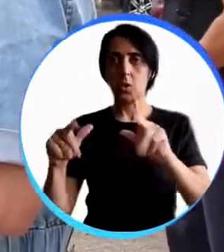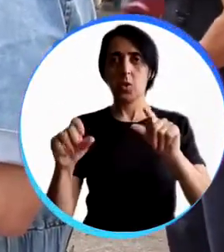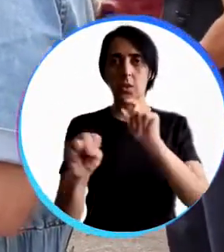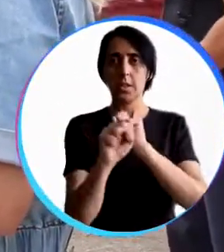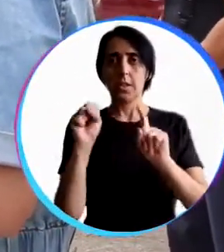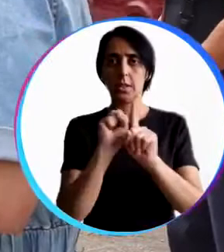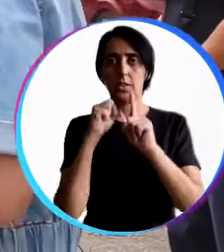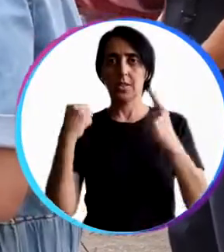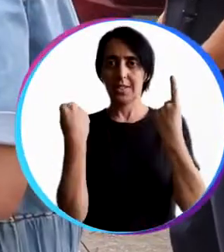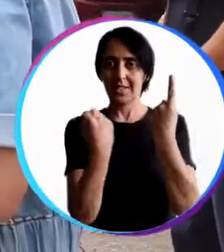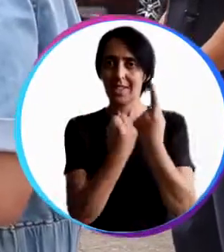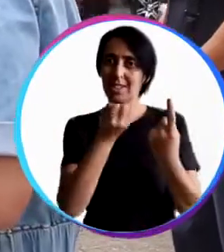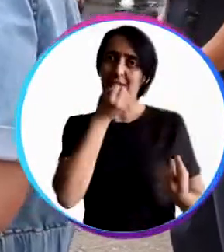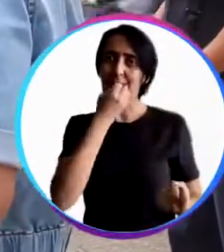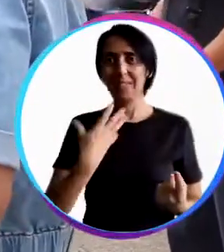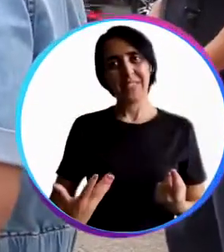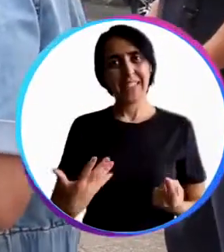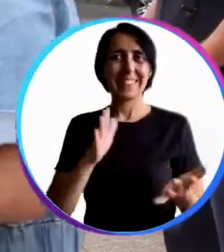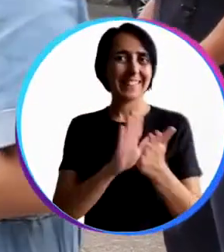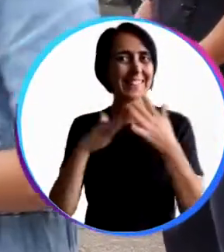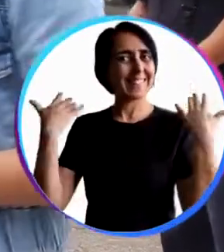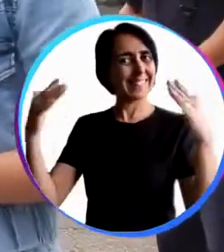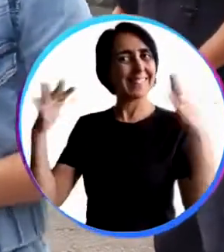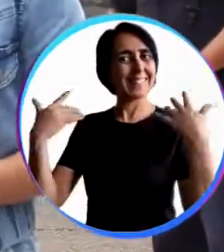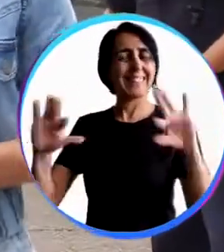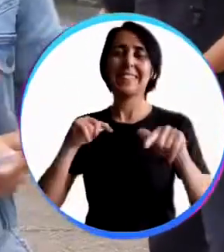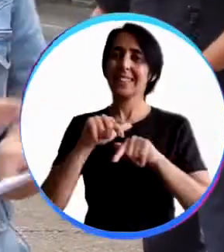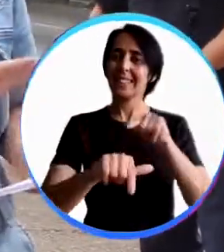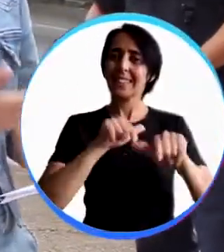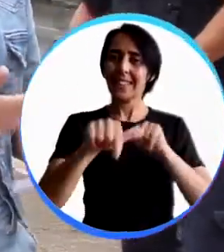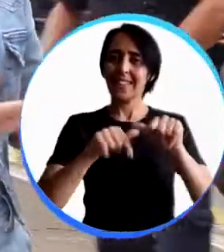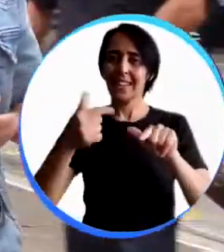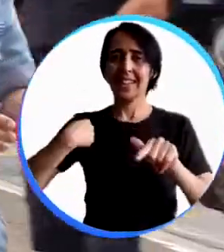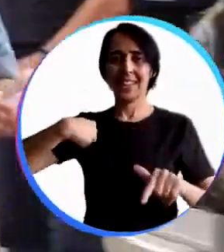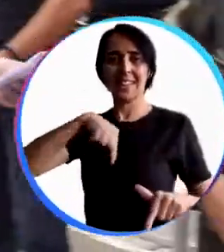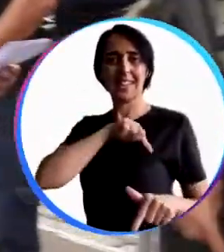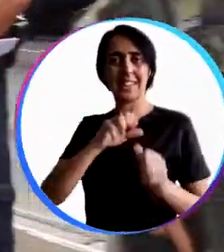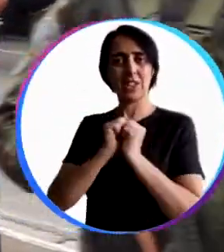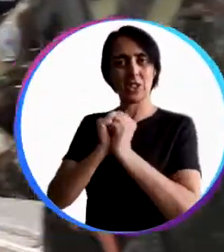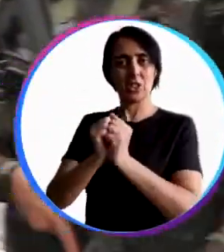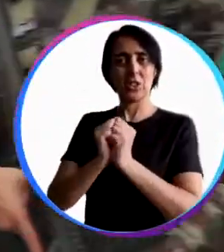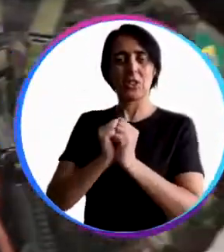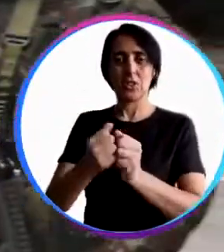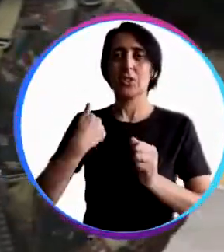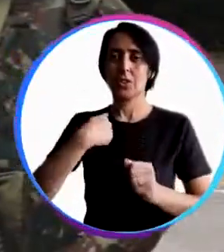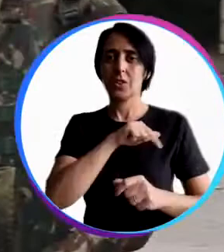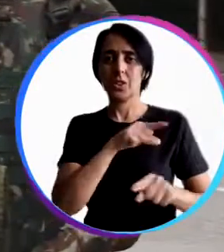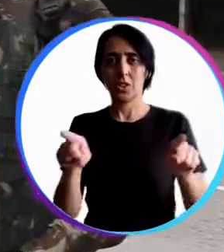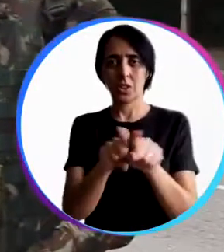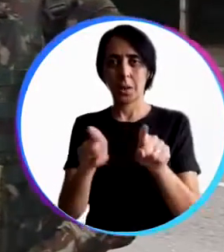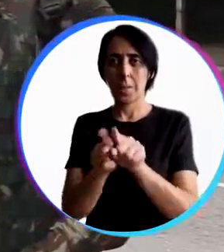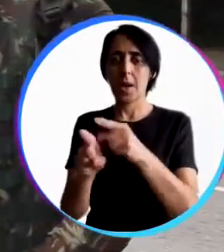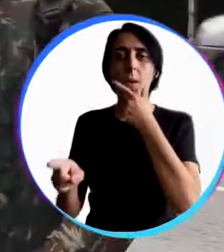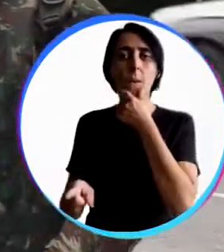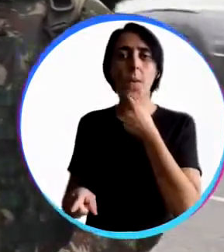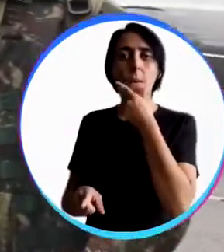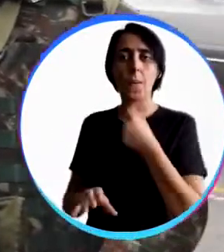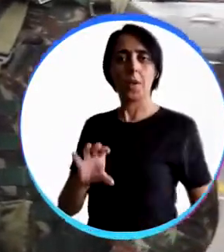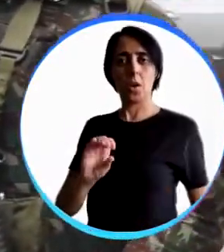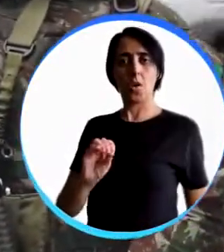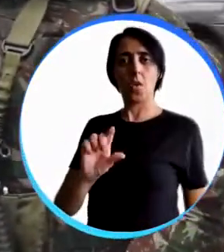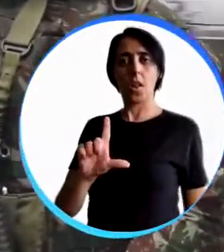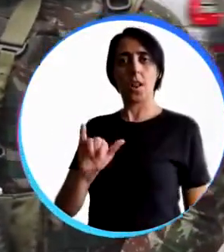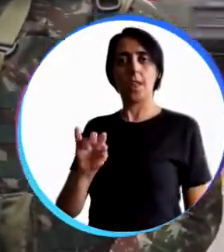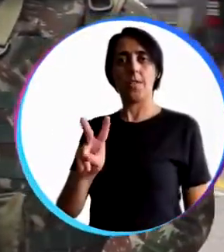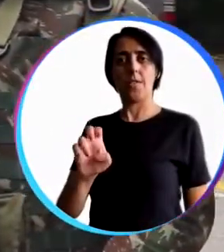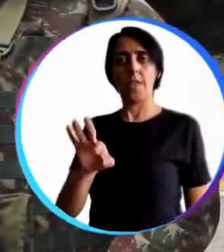toda a sociedade. Eu agradeço a sua participação, parabéns pelo trabalho. E aqui conosco também o aspirante Oliveira, que é do